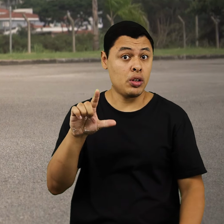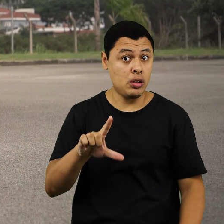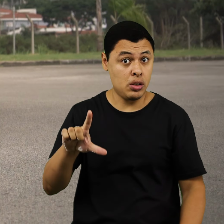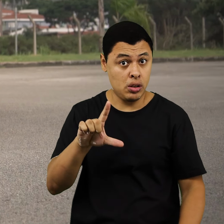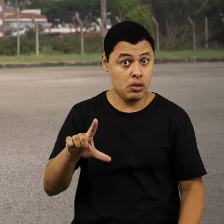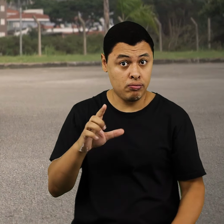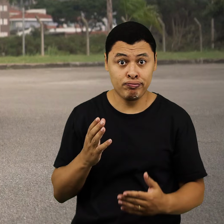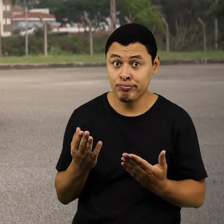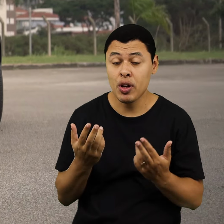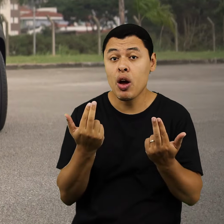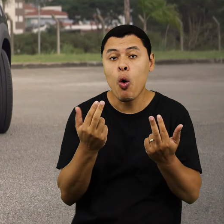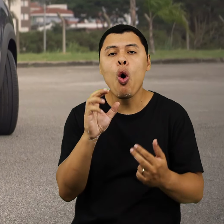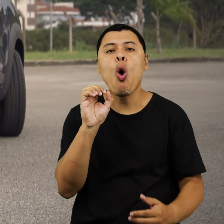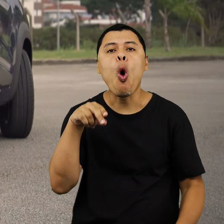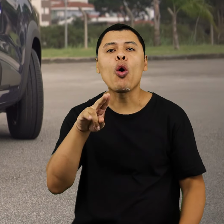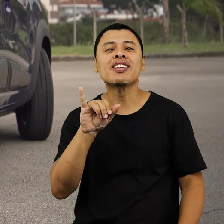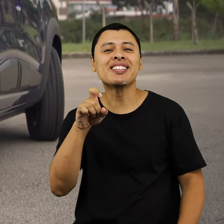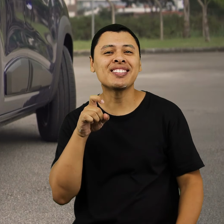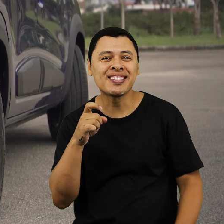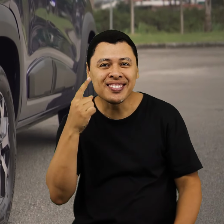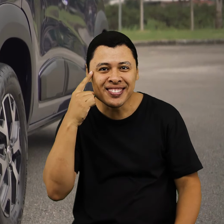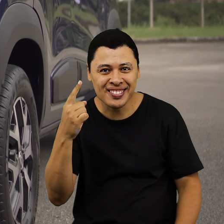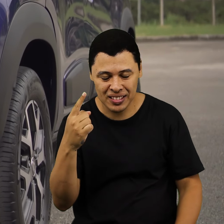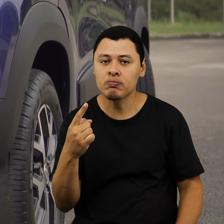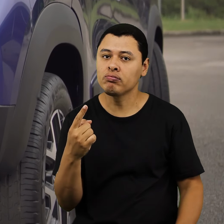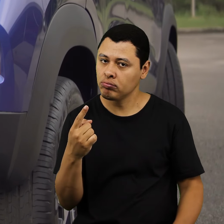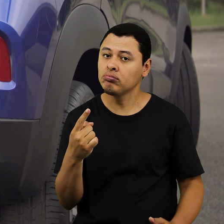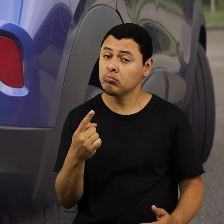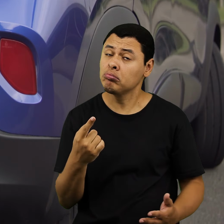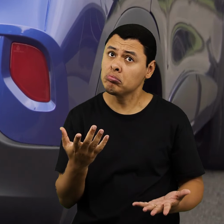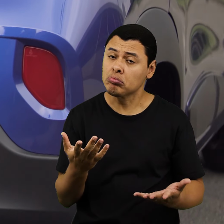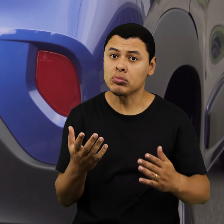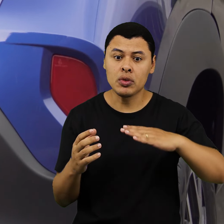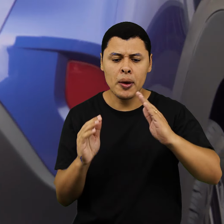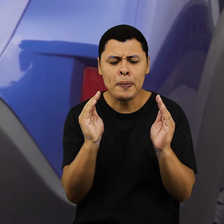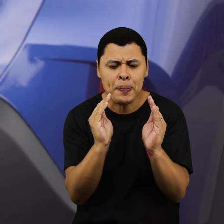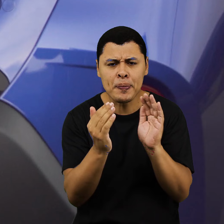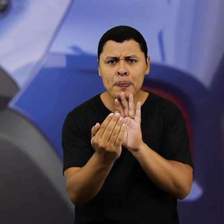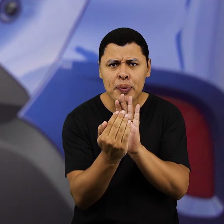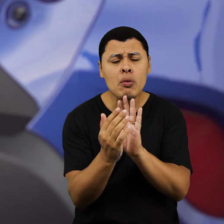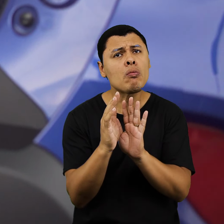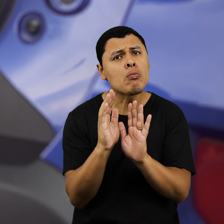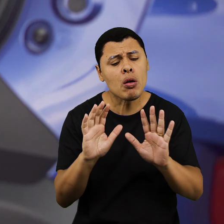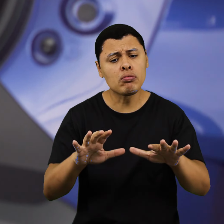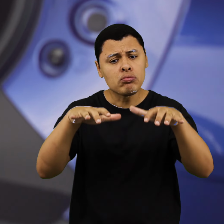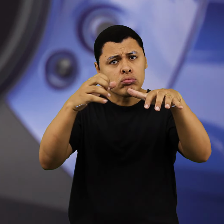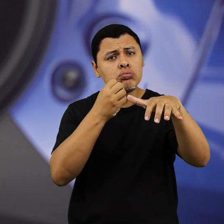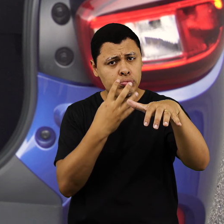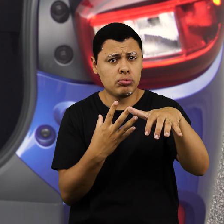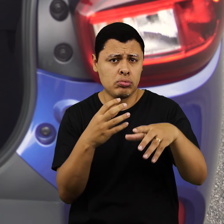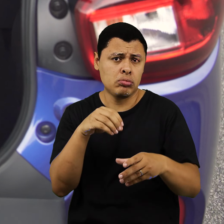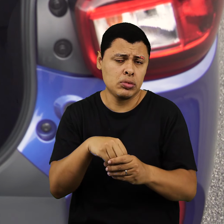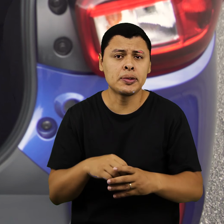mesma medida do Onix da geração anterior, vendido como Onix Joy até há pouco tempo atrás. Então, apesar das dimensões diminutas, tem uma inteligência de projeto bem interessante no